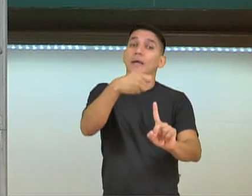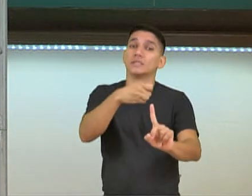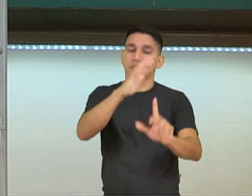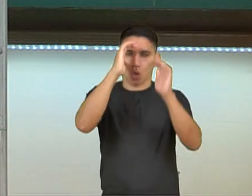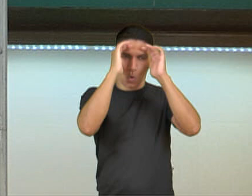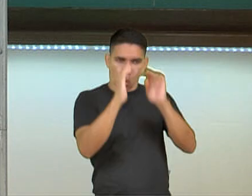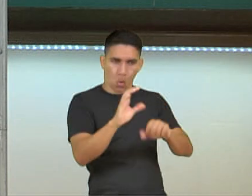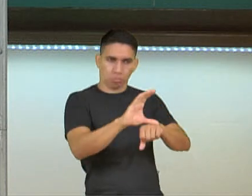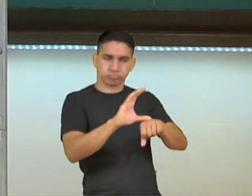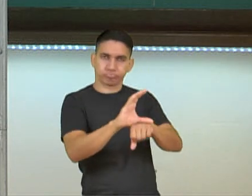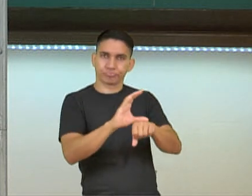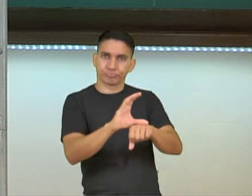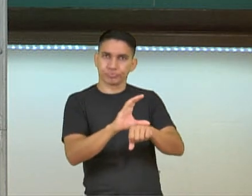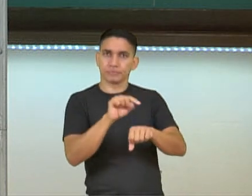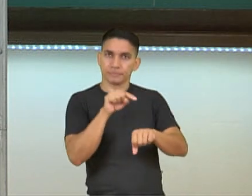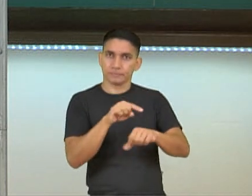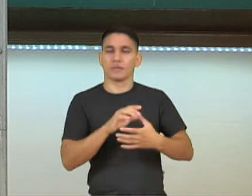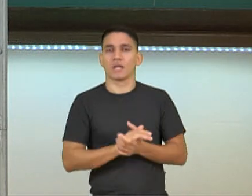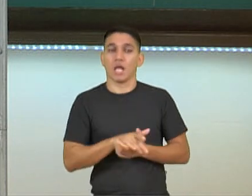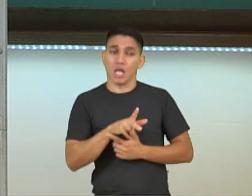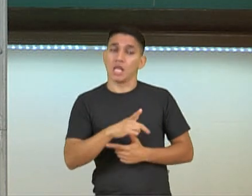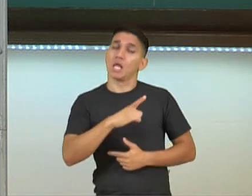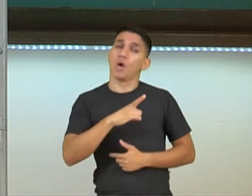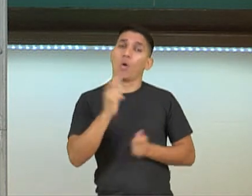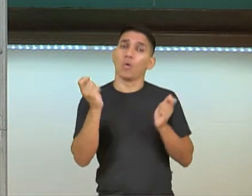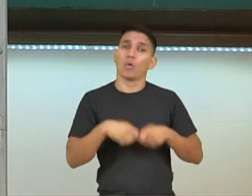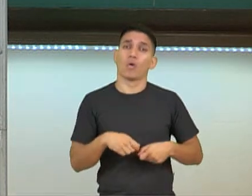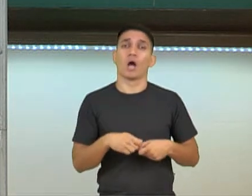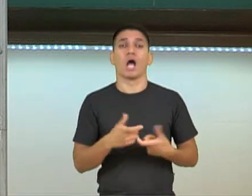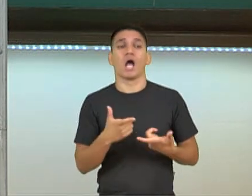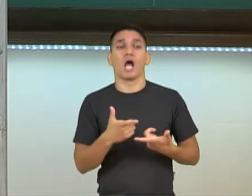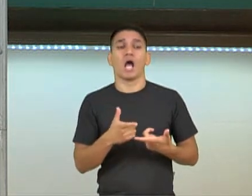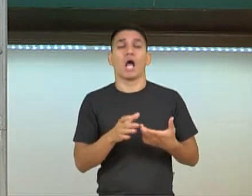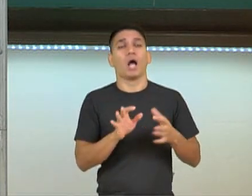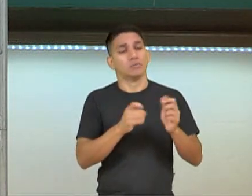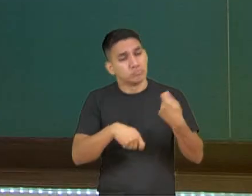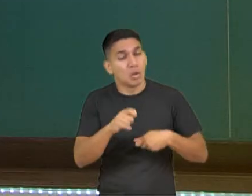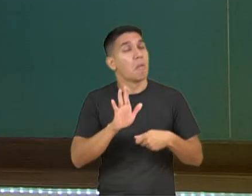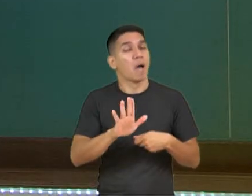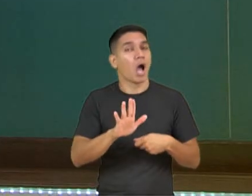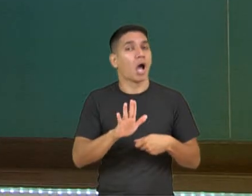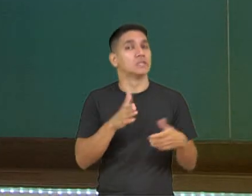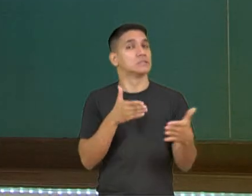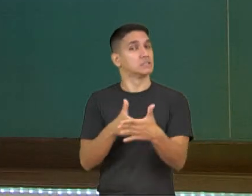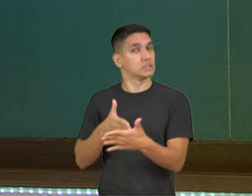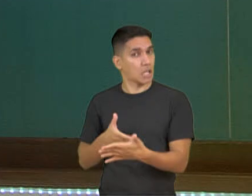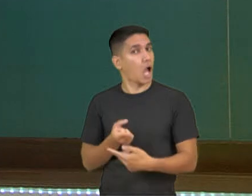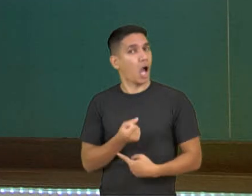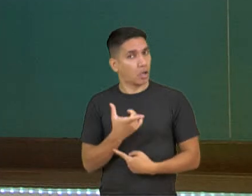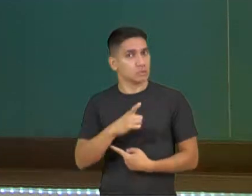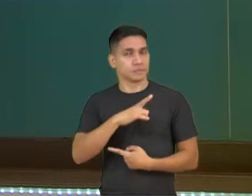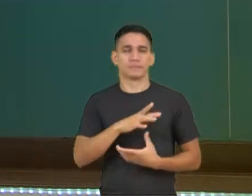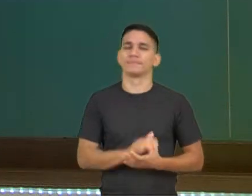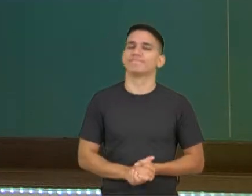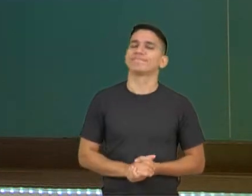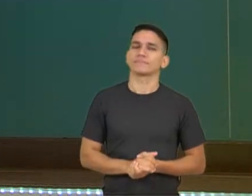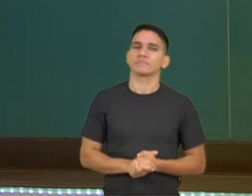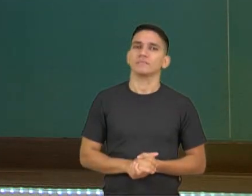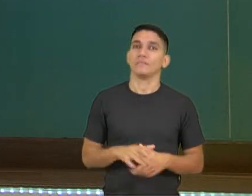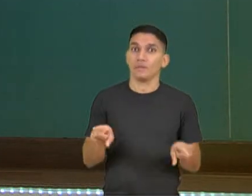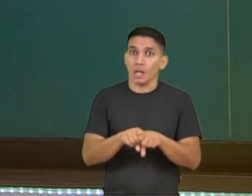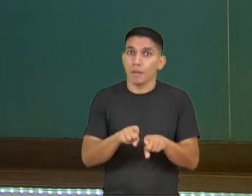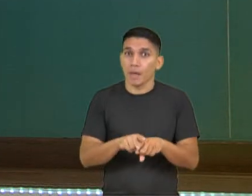à Constituição. Ele vai ter poderes limitados. Também vamos ver que o primeiro estado e o segundo estado vão